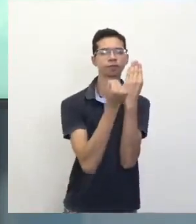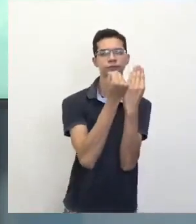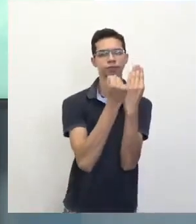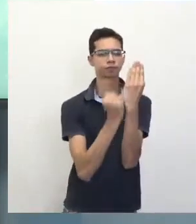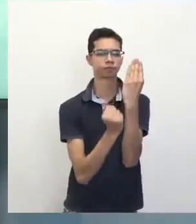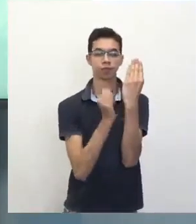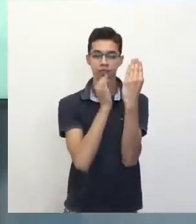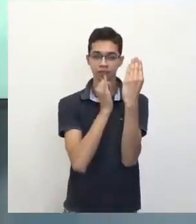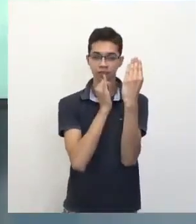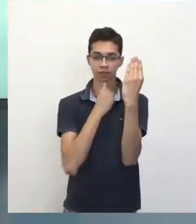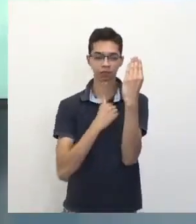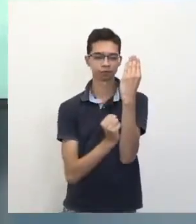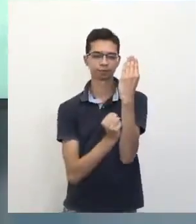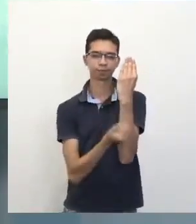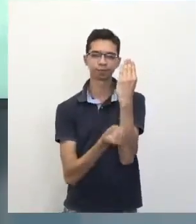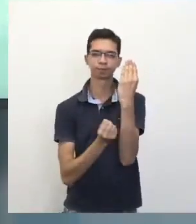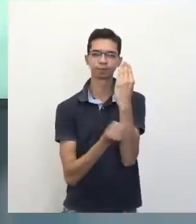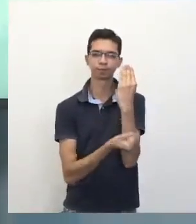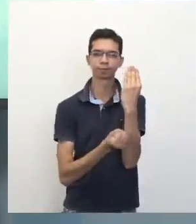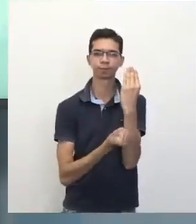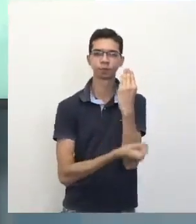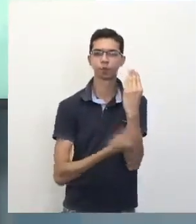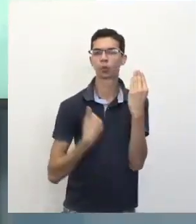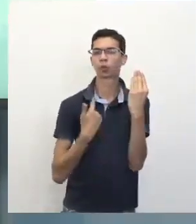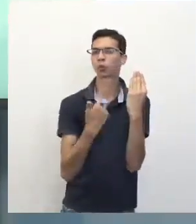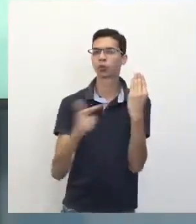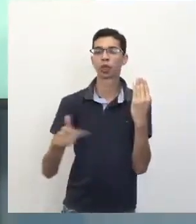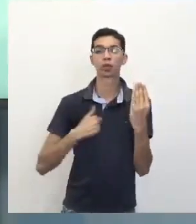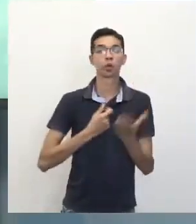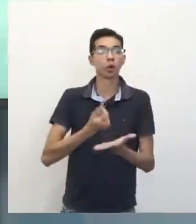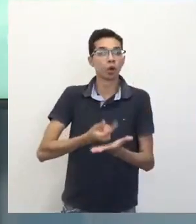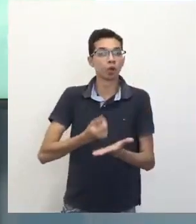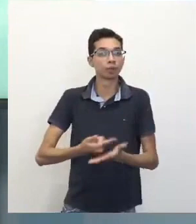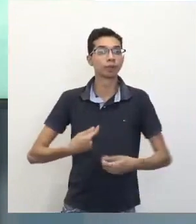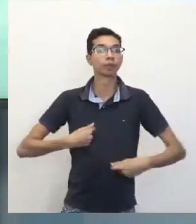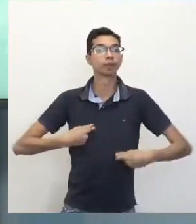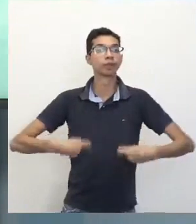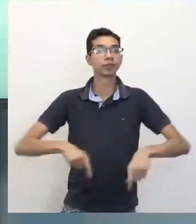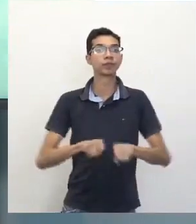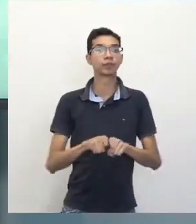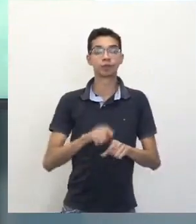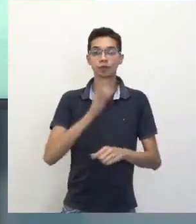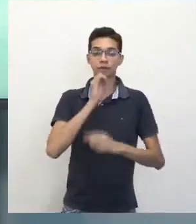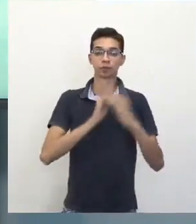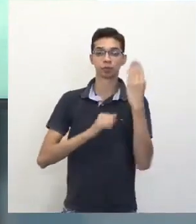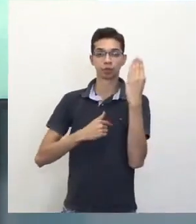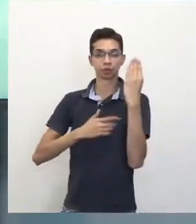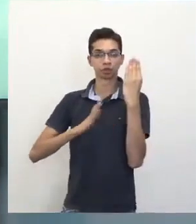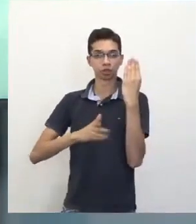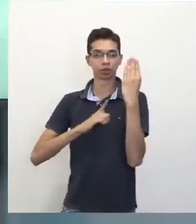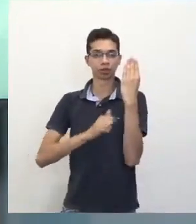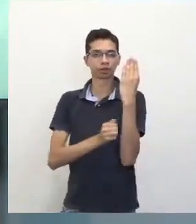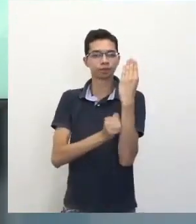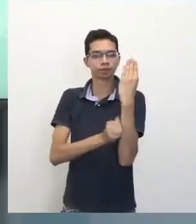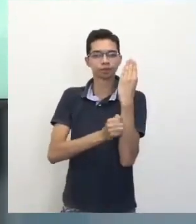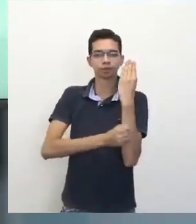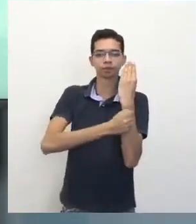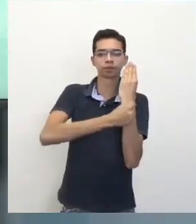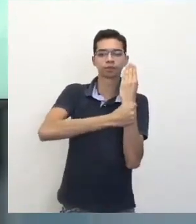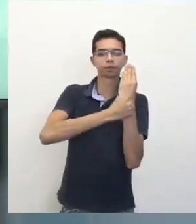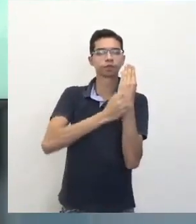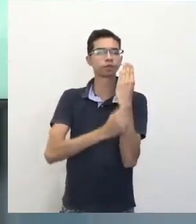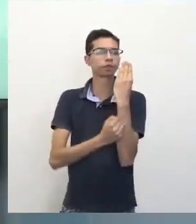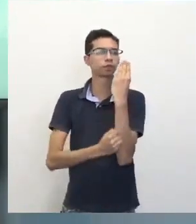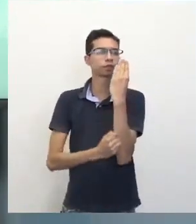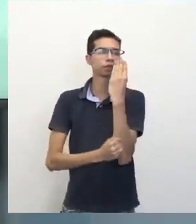eu vou precisar comprar, vou precisar desse recurso. Eu tenho as lixas necessárias para o mármore, né? Então, olha o tanto de coisa. E vai ser de que forma